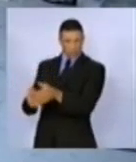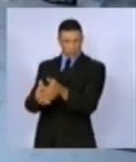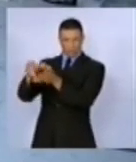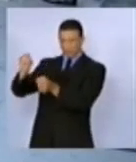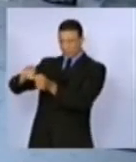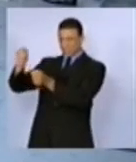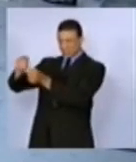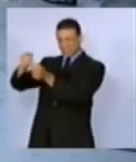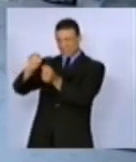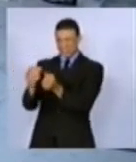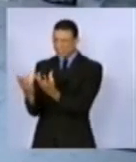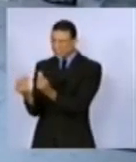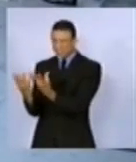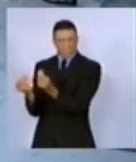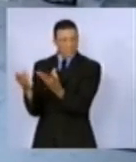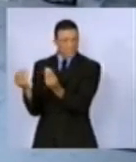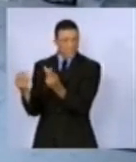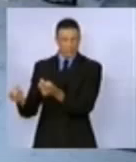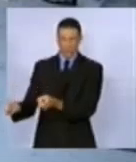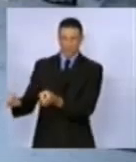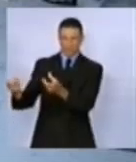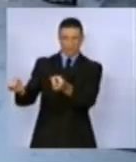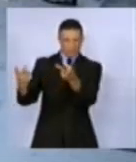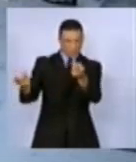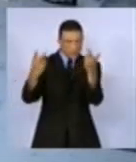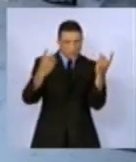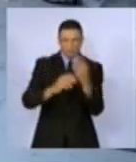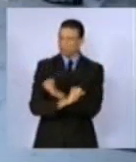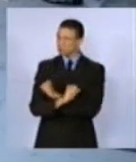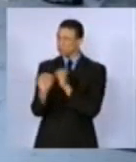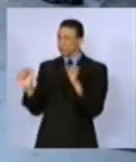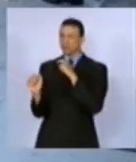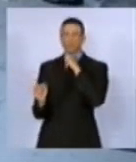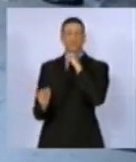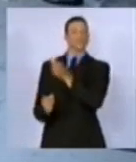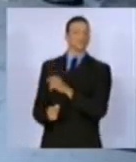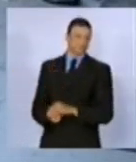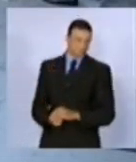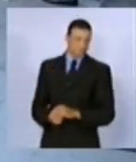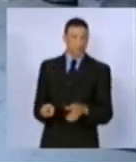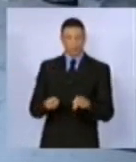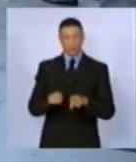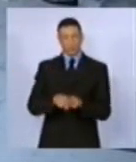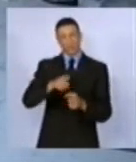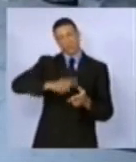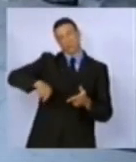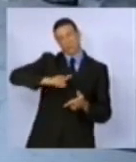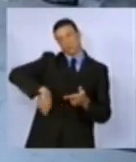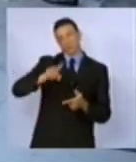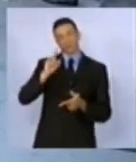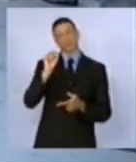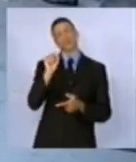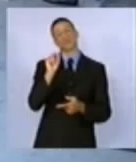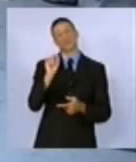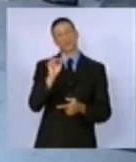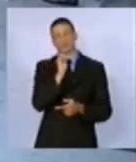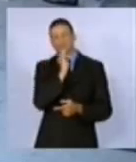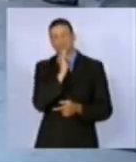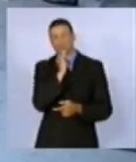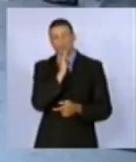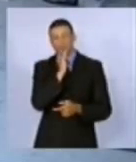desculpa a demanda eh das compras um outro problema que que ocorreu foi eh que também era um motivo para